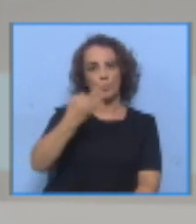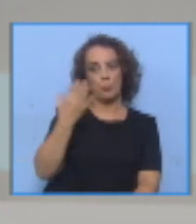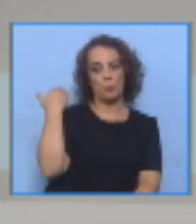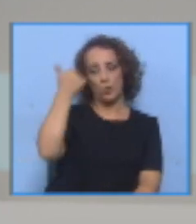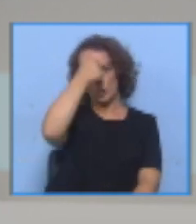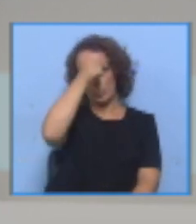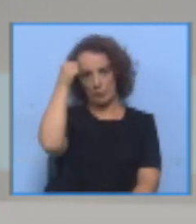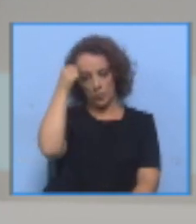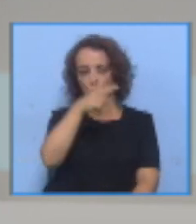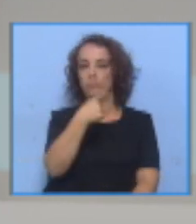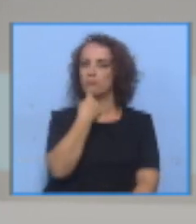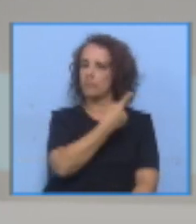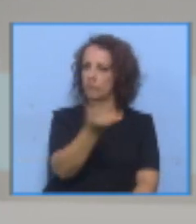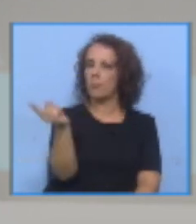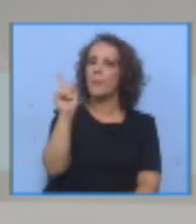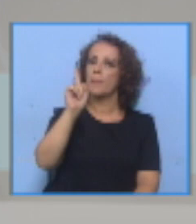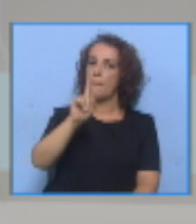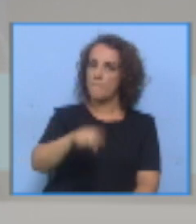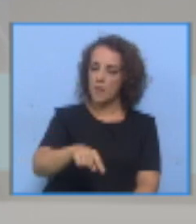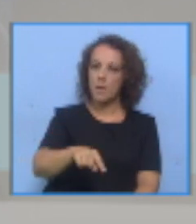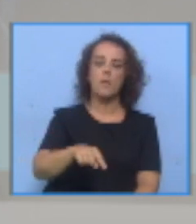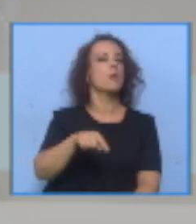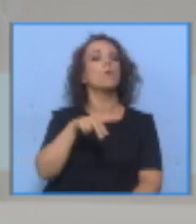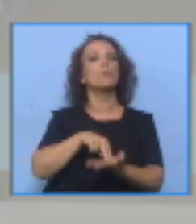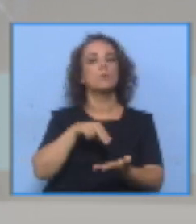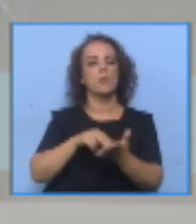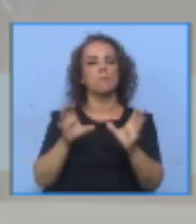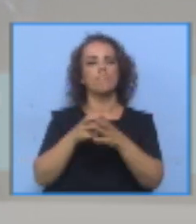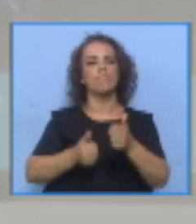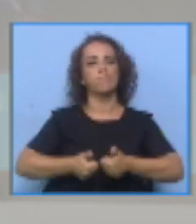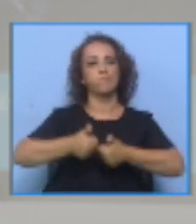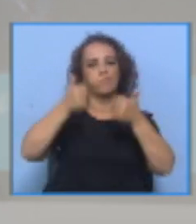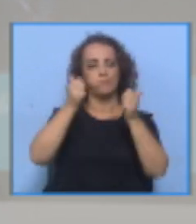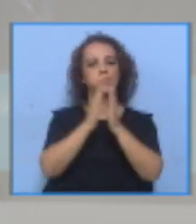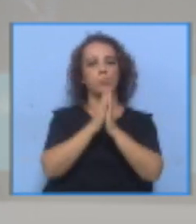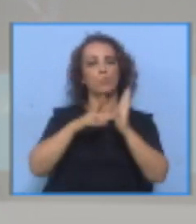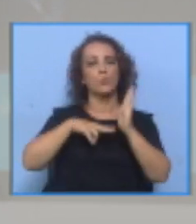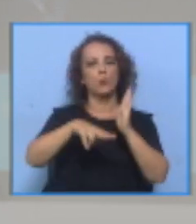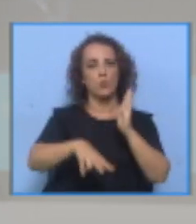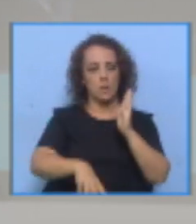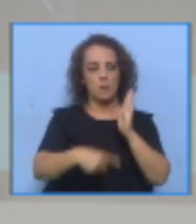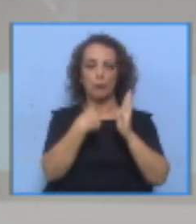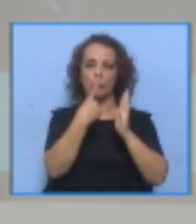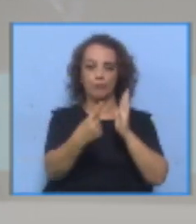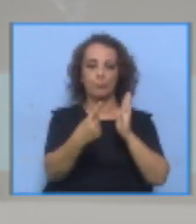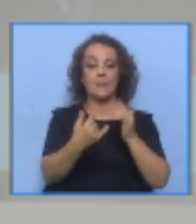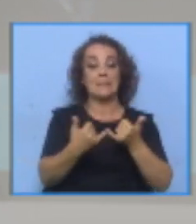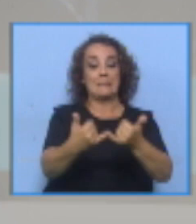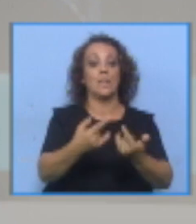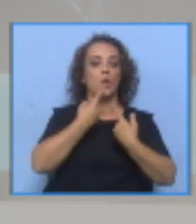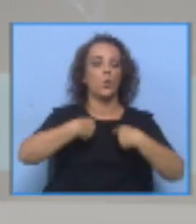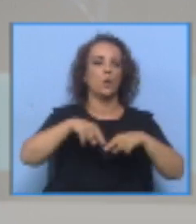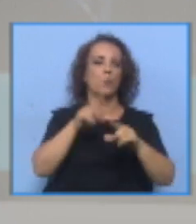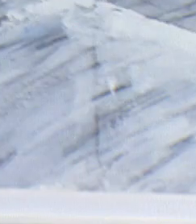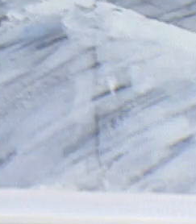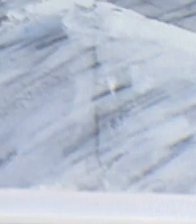que subscrevem e sublinham também uma posição da Conferência Episcopal Portuguesa afirmada após a última reunião do seu